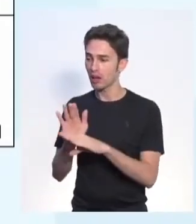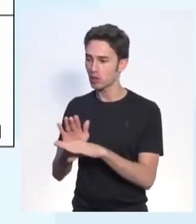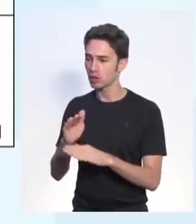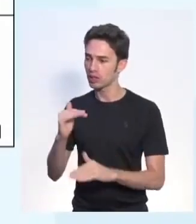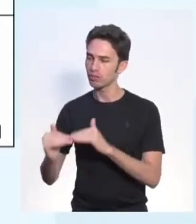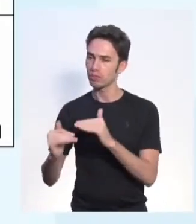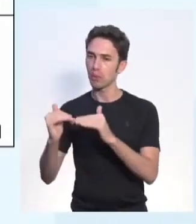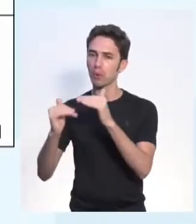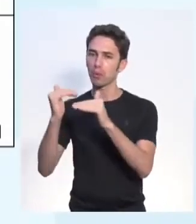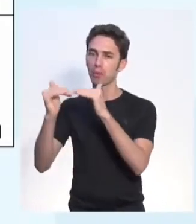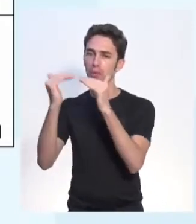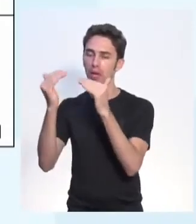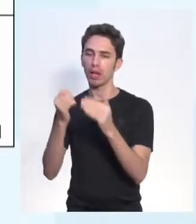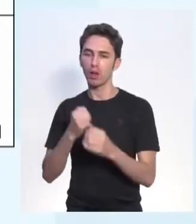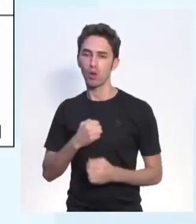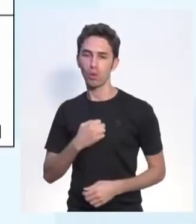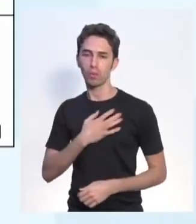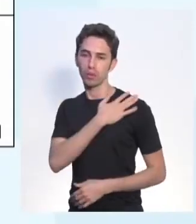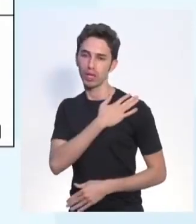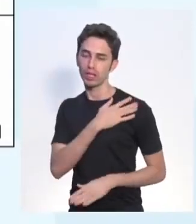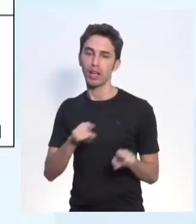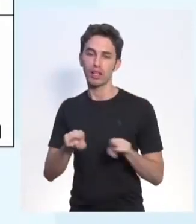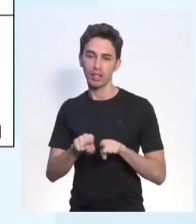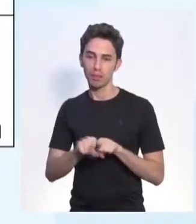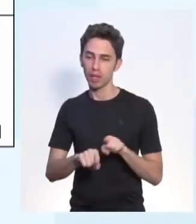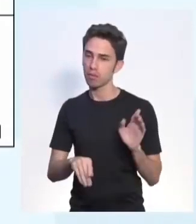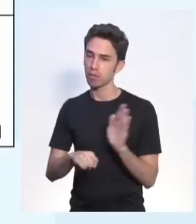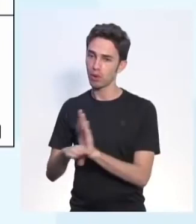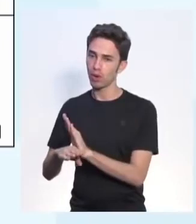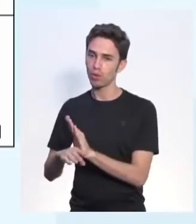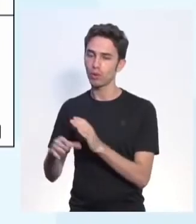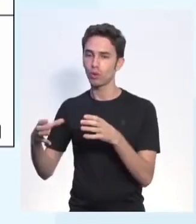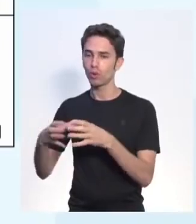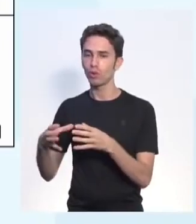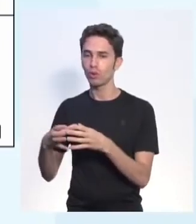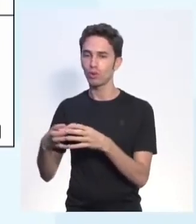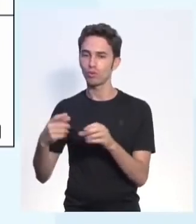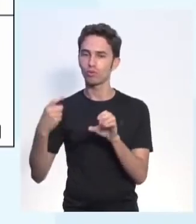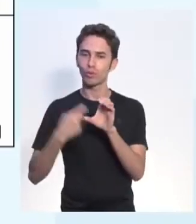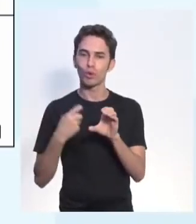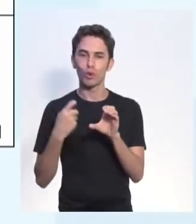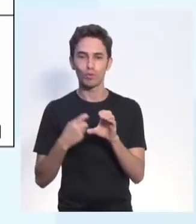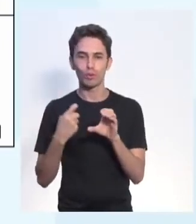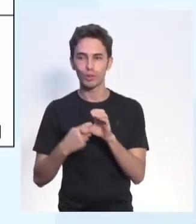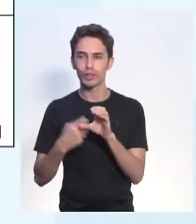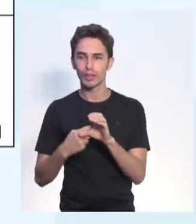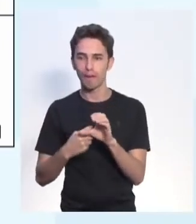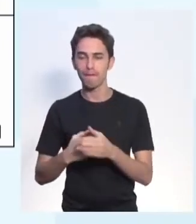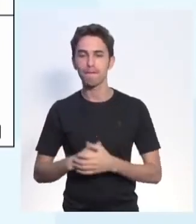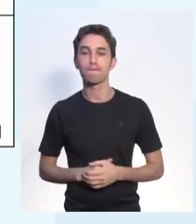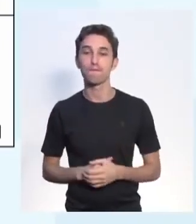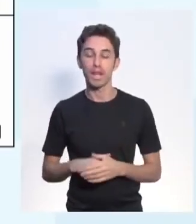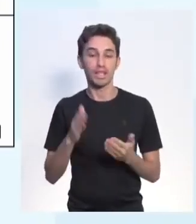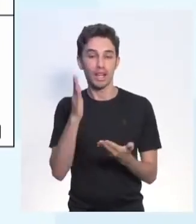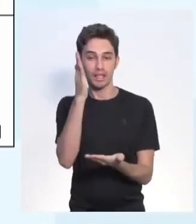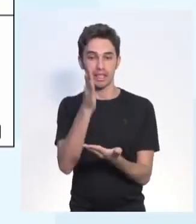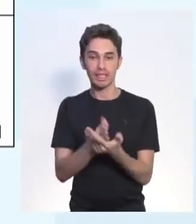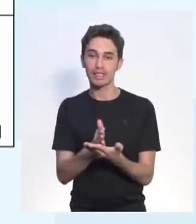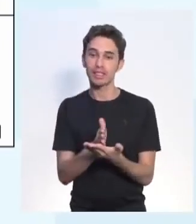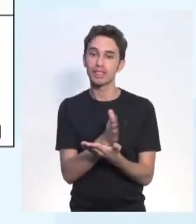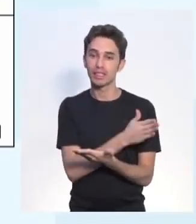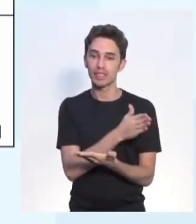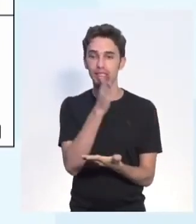crescimento militar aí do lado também dos comunistas. Então, nós temos aí essas divisões